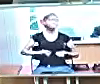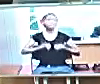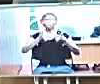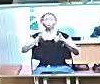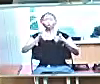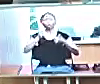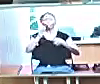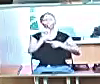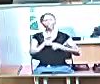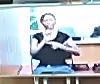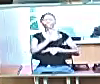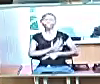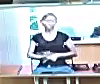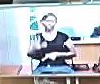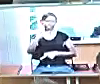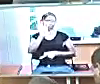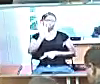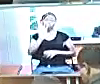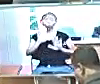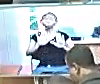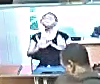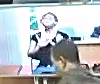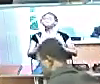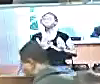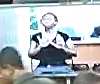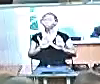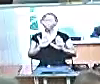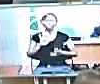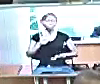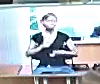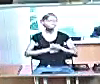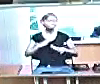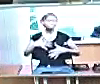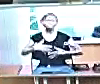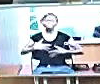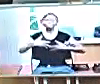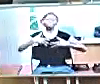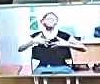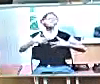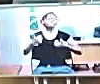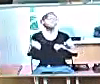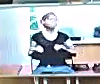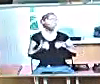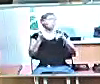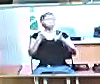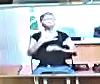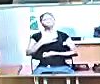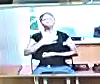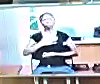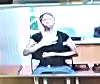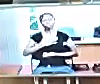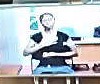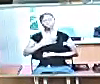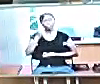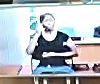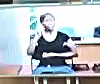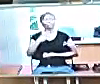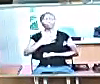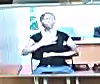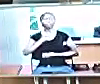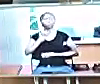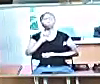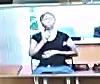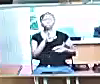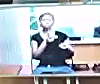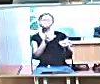do estado mas não tem nada mais prazeroso em mim para mim do que ouvir